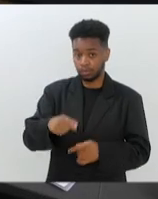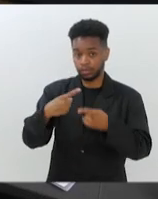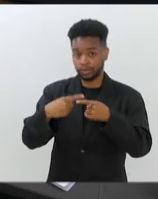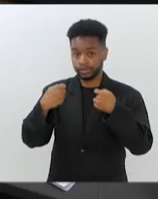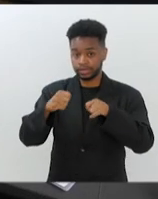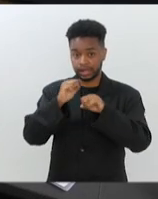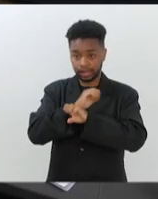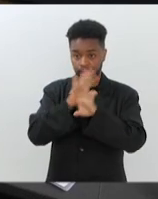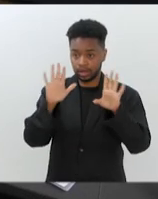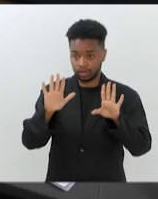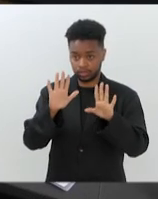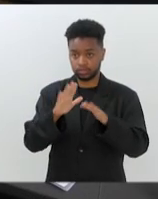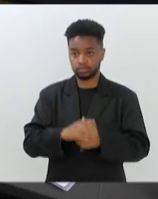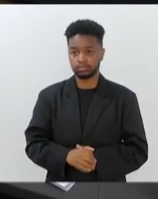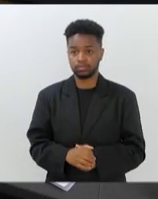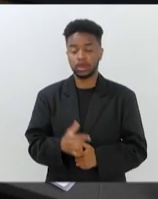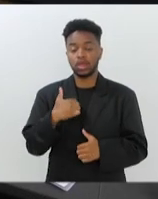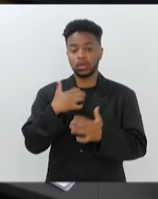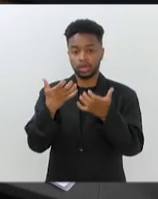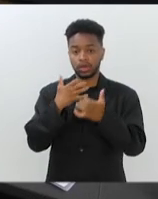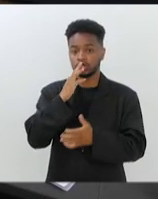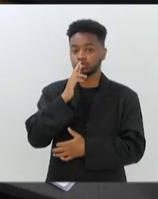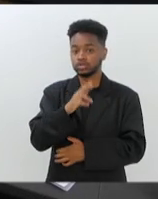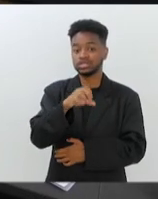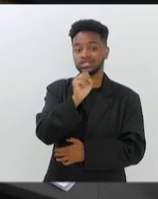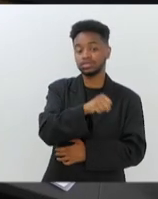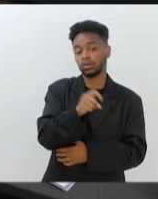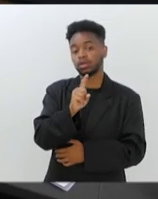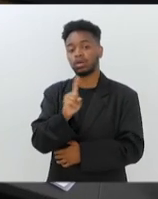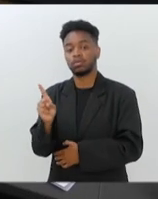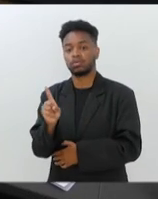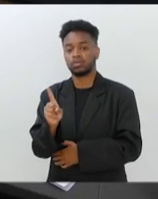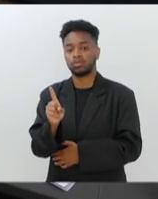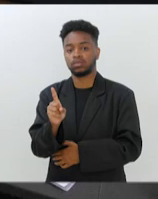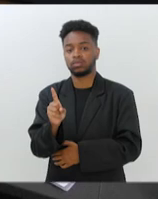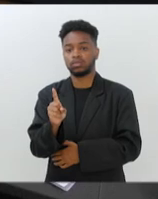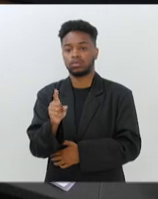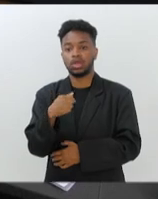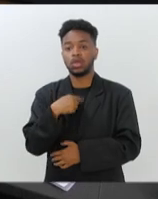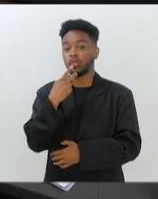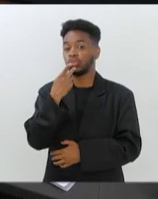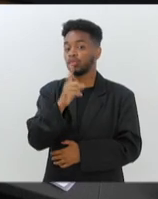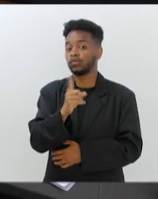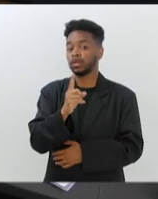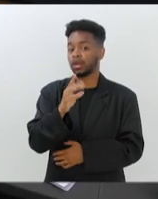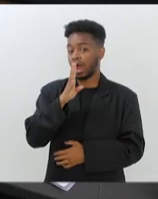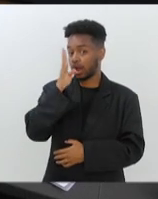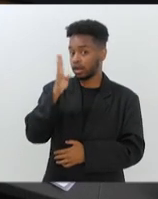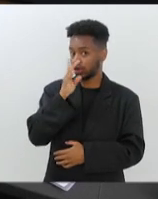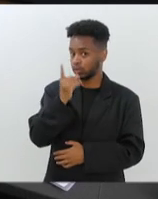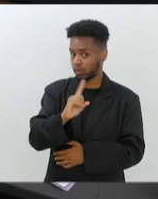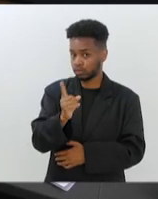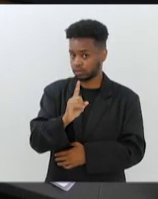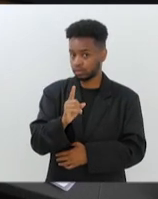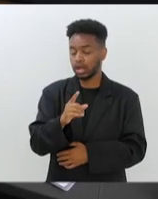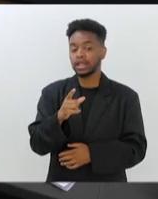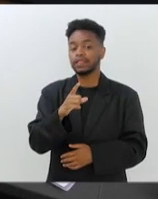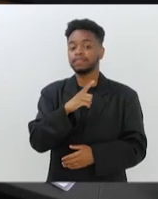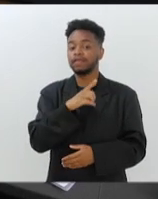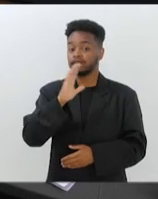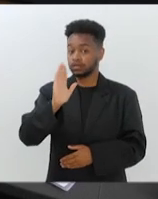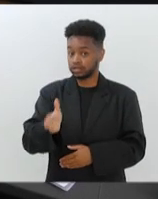claro e por isso que eu quero uma resposta sim ou não e eu não tô falando isso de forma aleatória algum secretário de